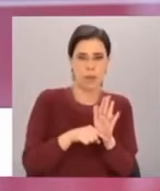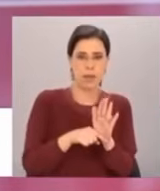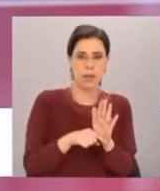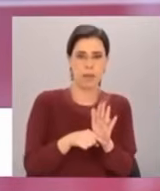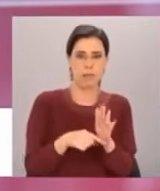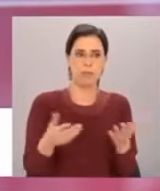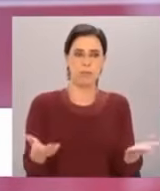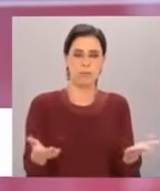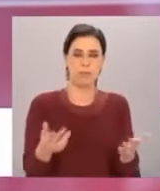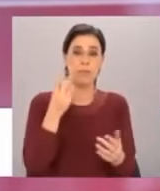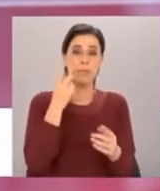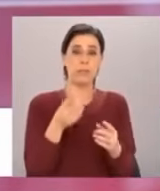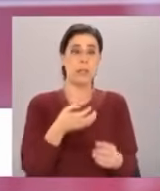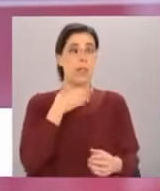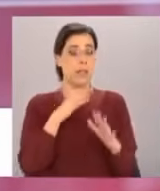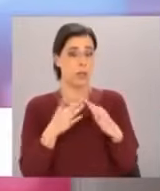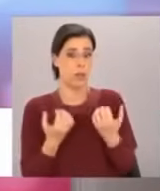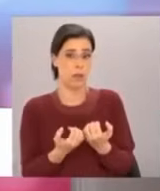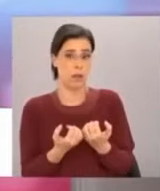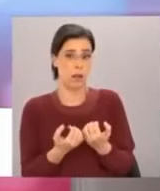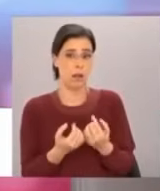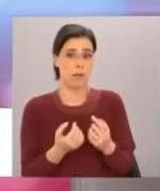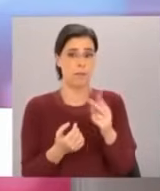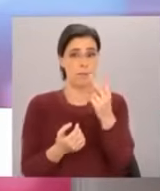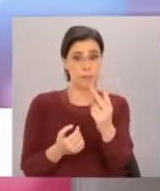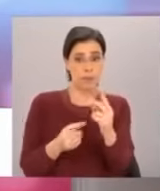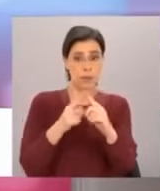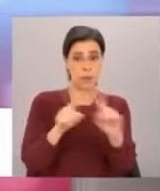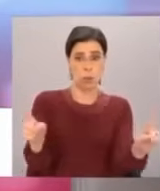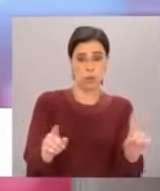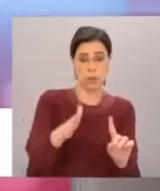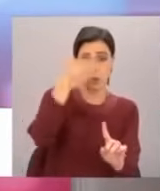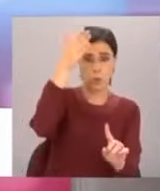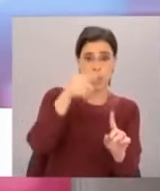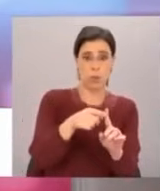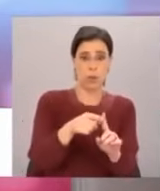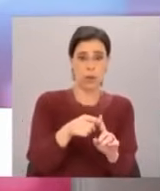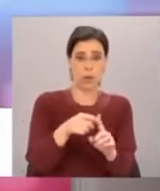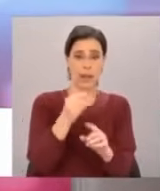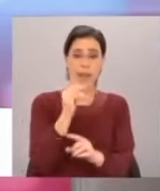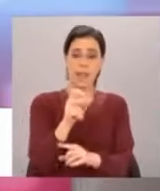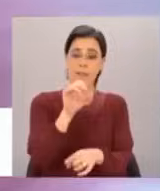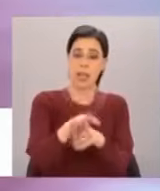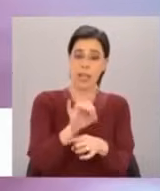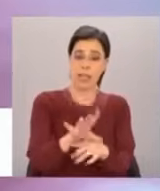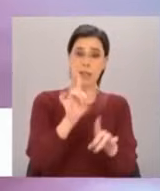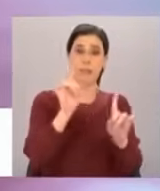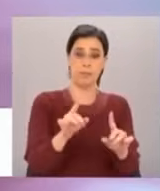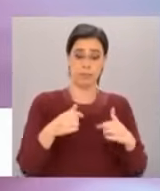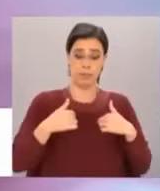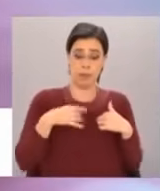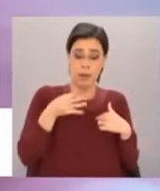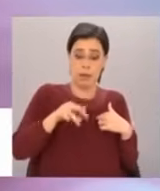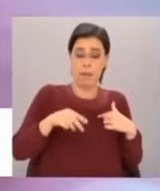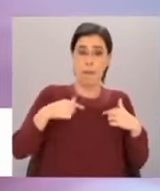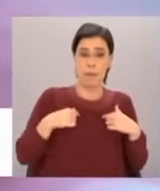numa altura em que vivemos uma crise social dos notas muito distintas a primeira relação ao evento eletricidade Eu recordo que foi com